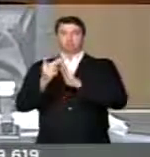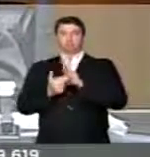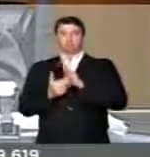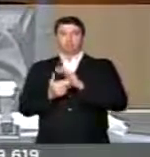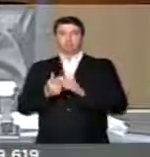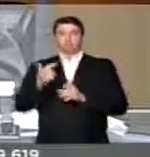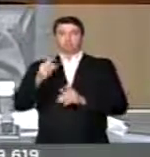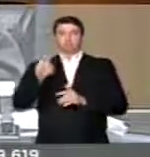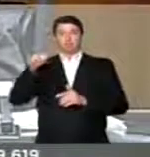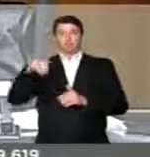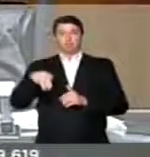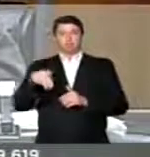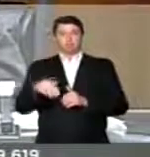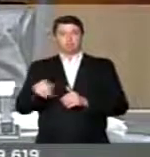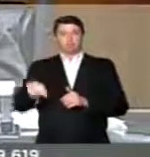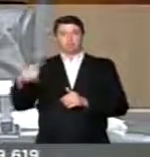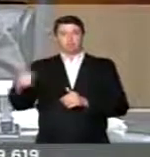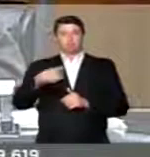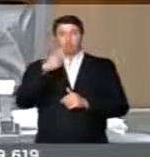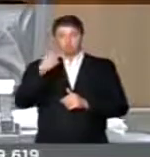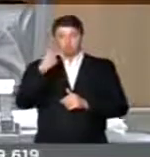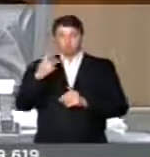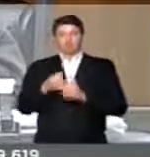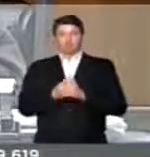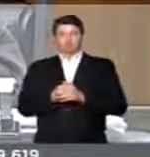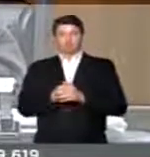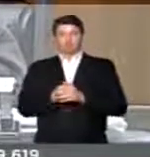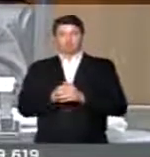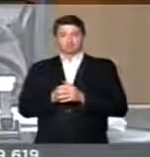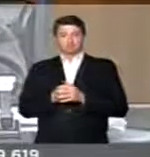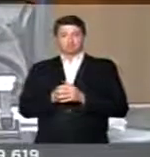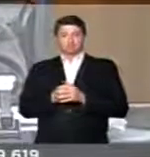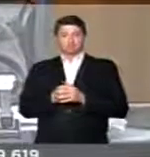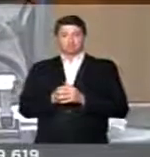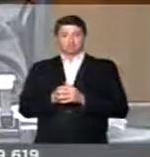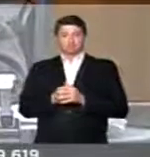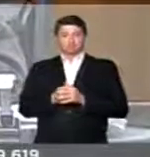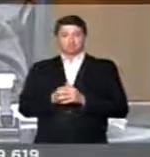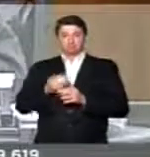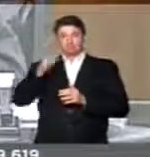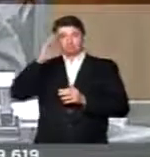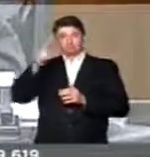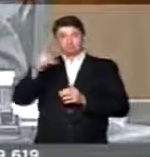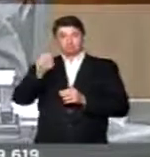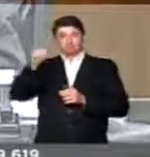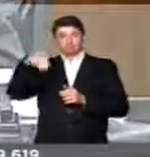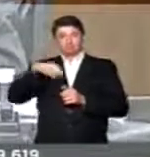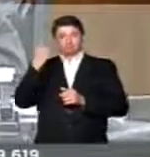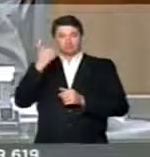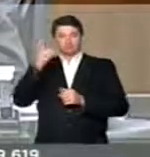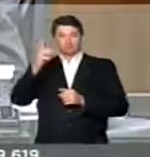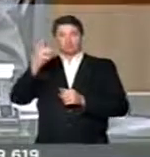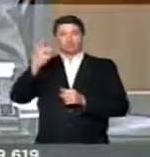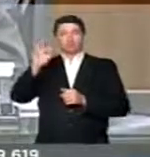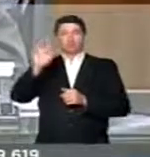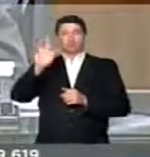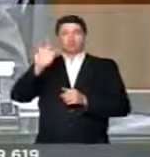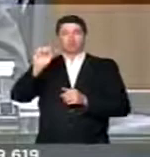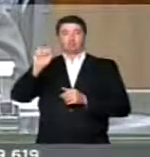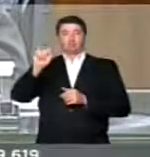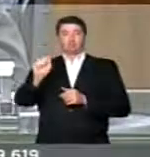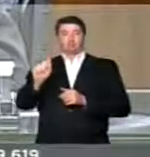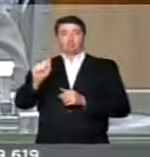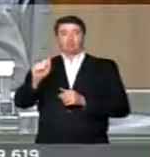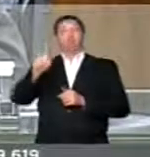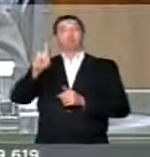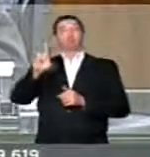de 25 minutos. E o orador seguinte, no pequeno expediente, no grande expediente, é o deputado Alberto Fraga, do Democratas